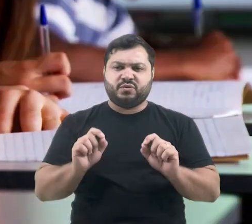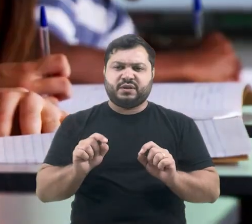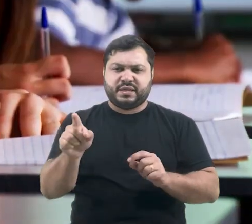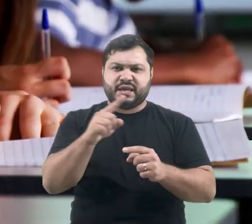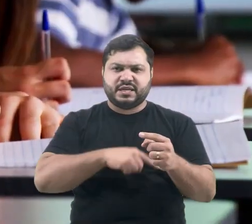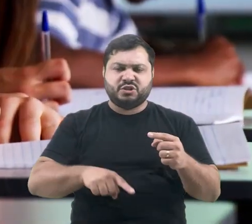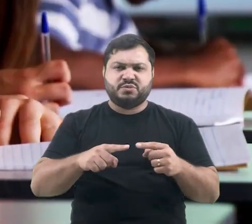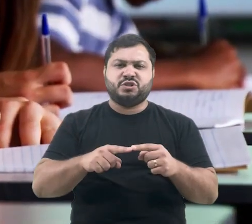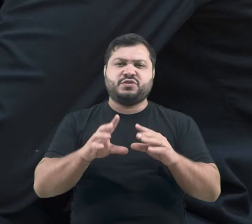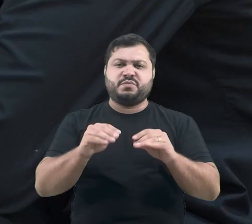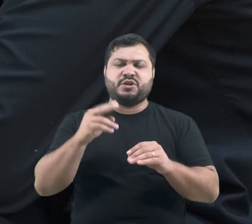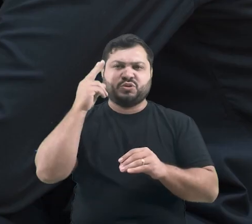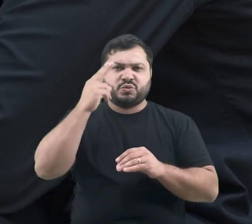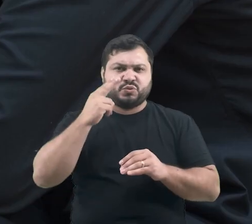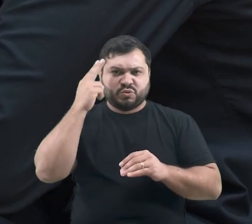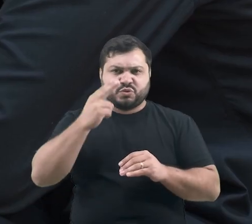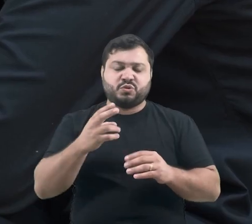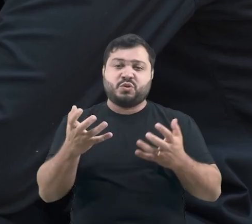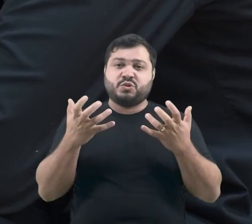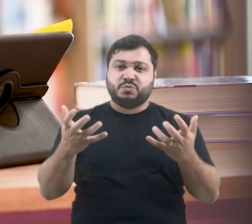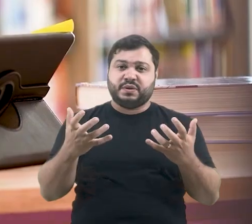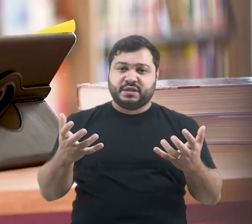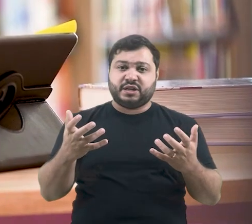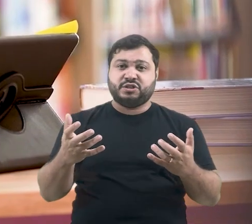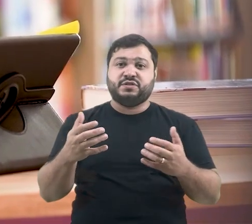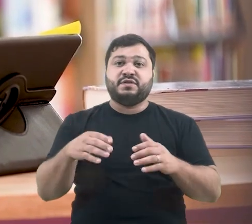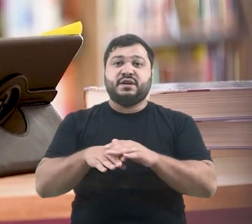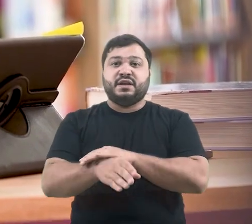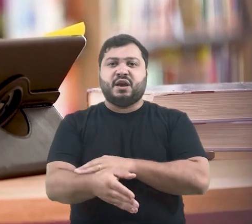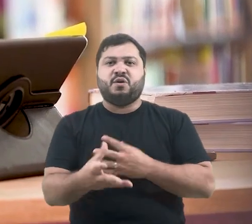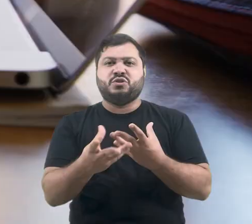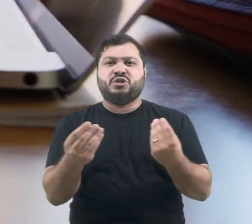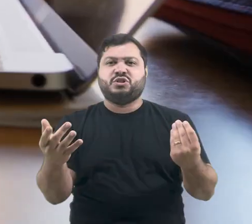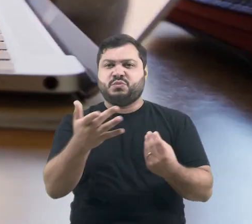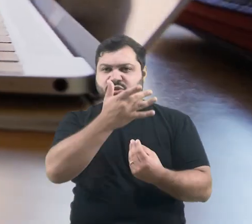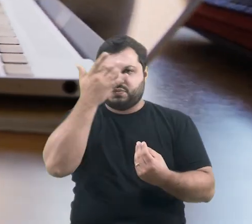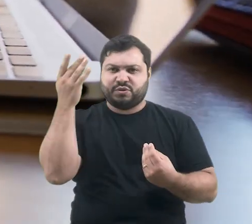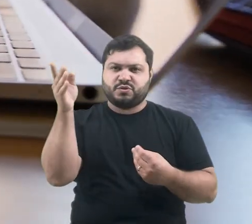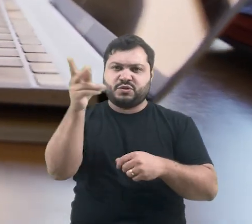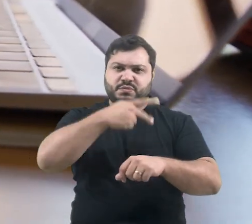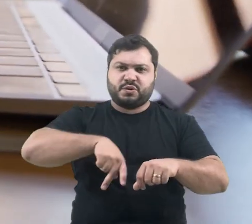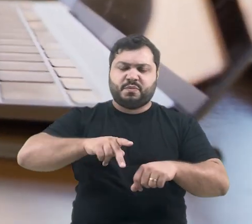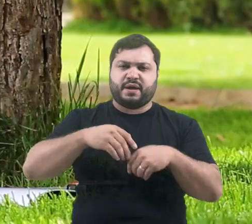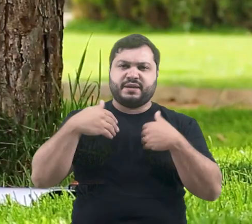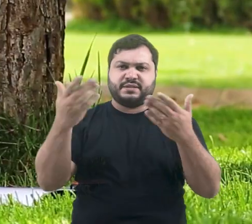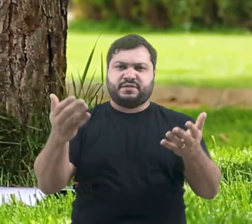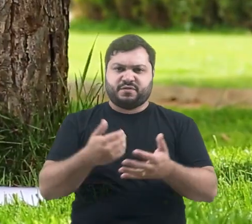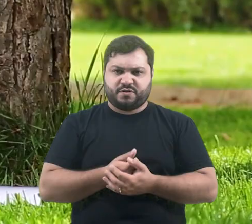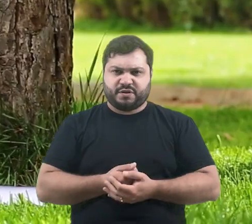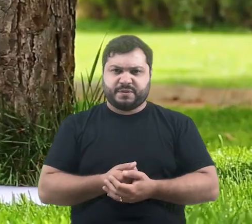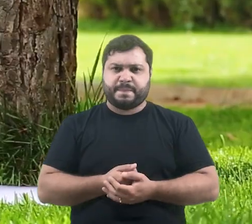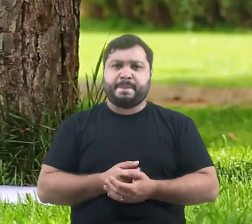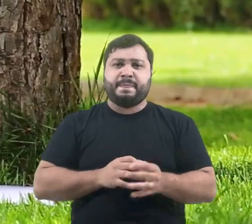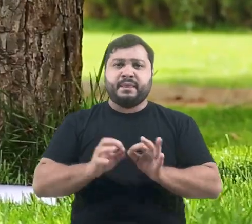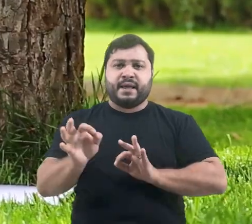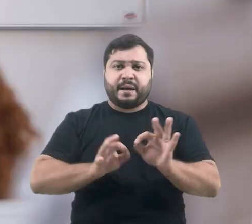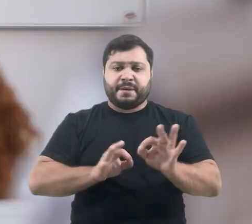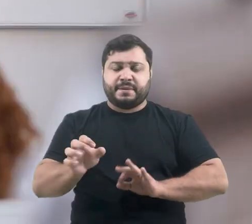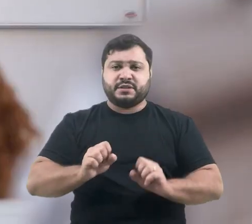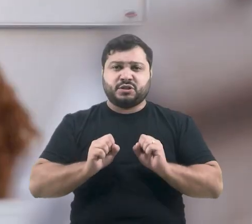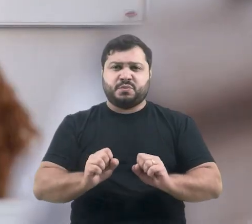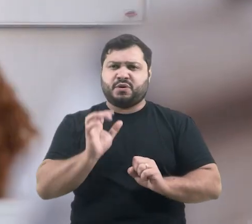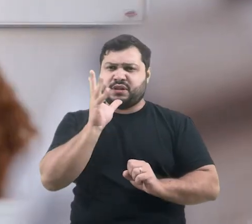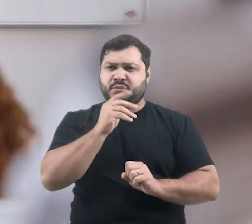O fato é que esse objetivo mexe com sonhos, expectativas e a rotina de muitas pessoas pelo país afora.